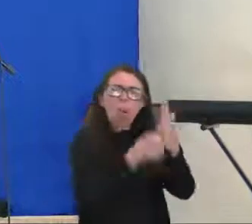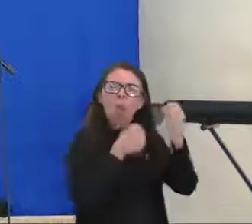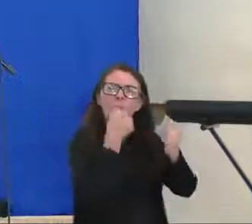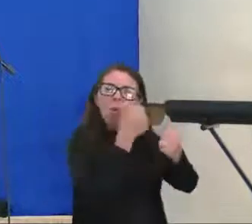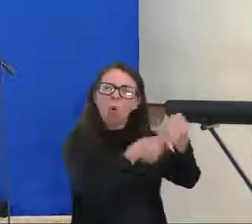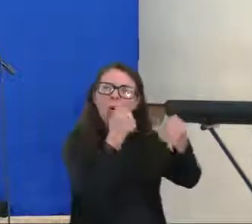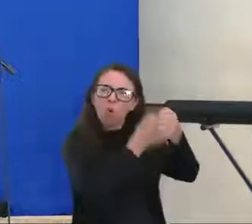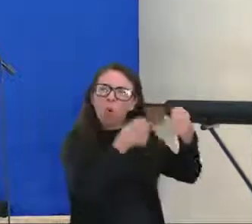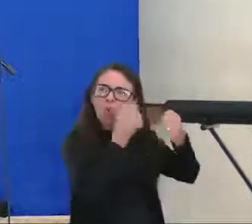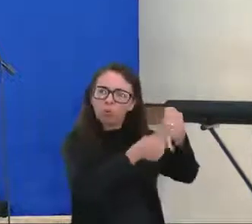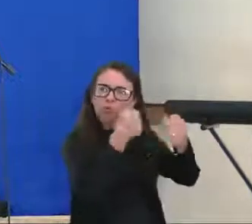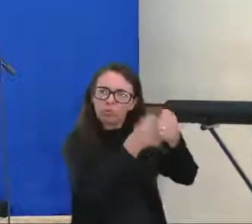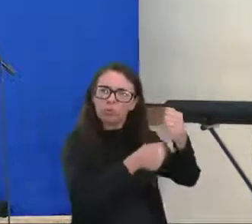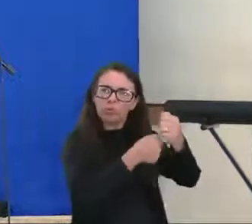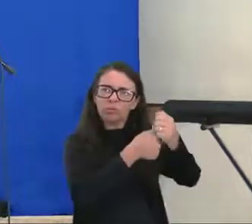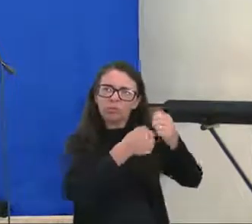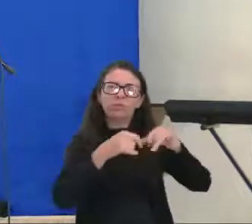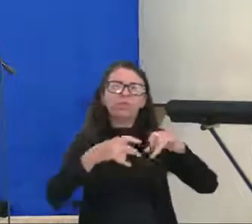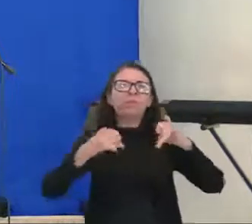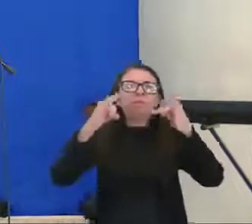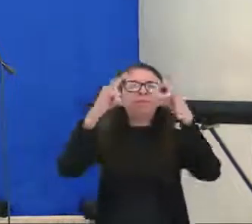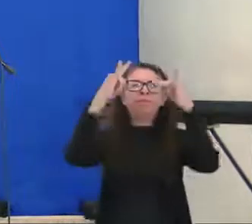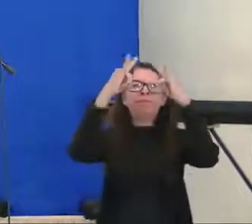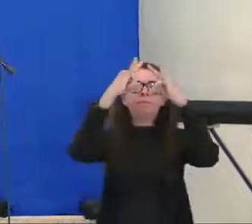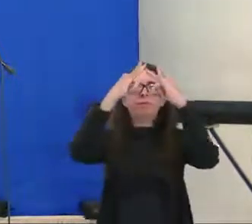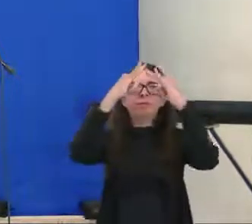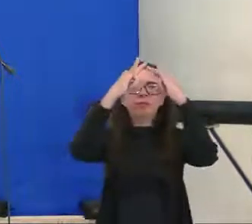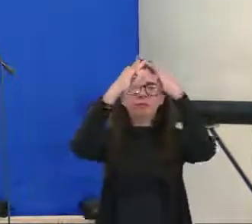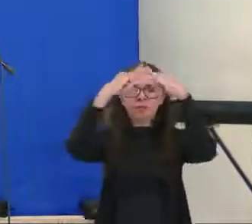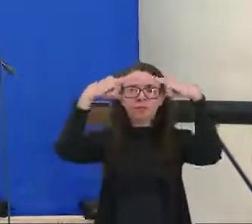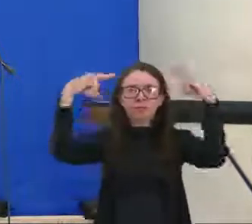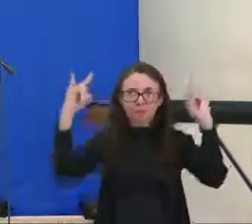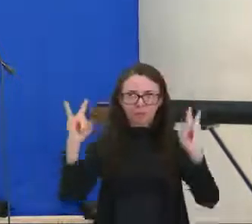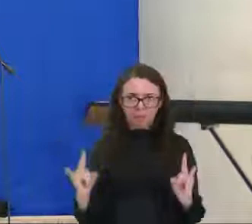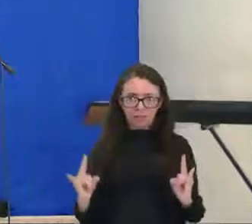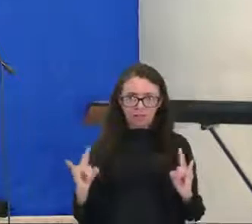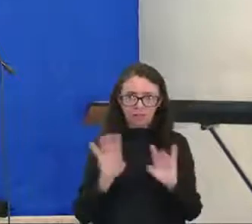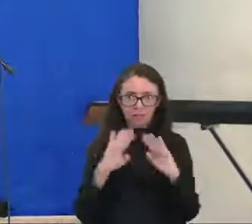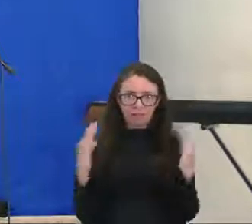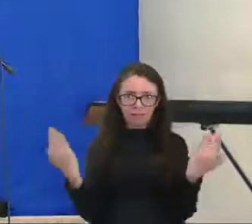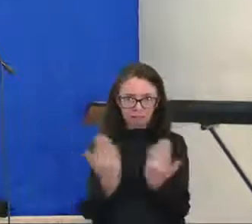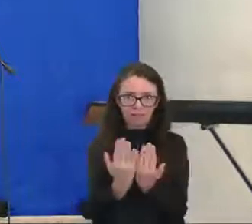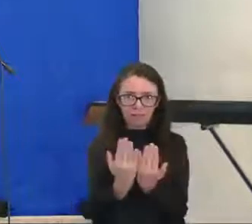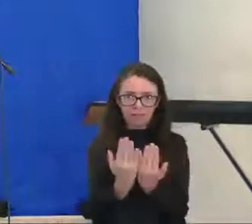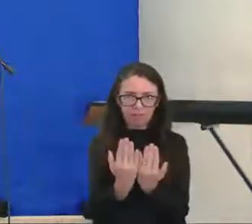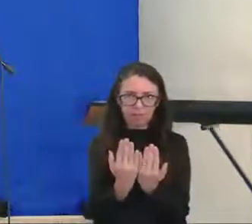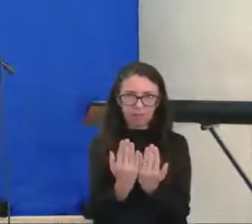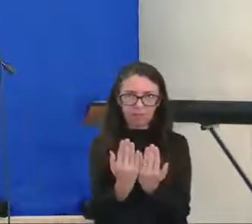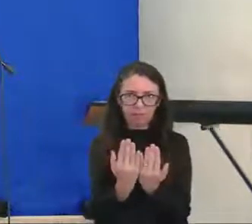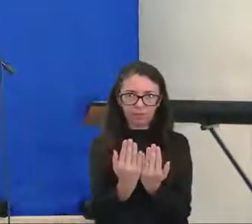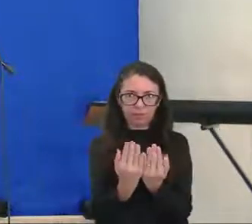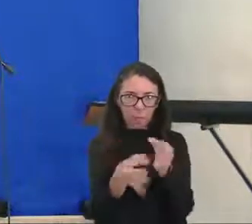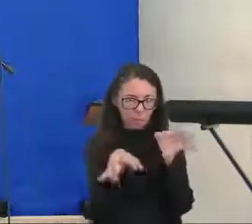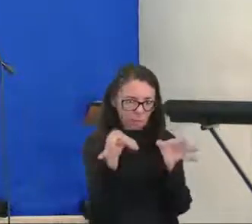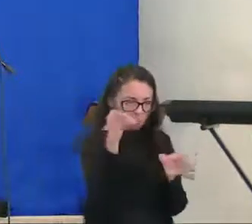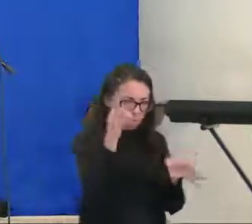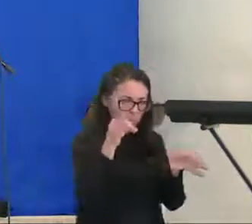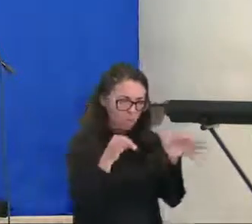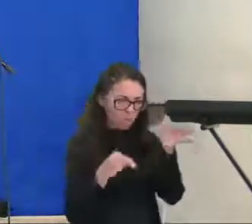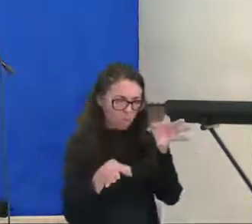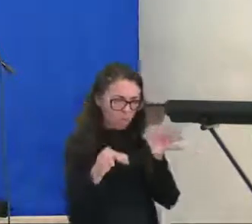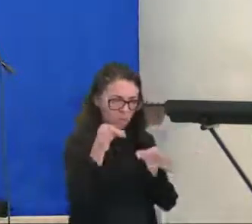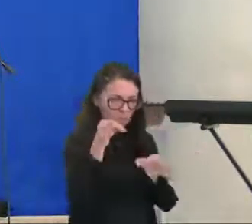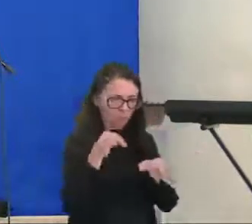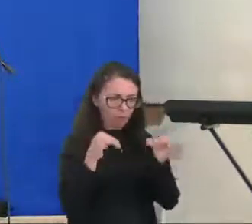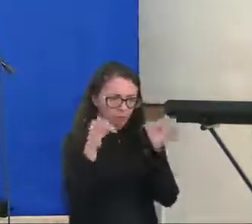Moisés. Então, o que Deus disse nessa passagem aqui específica da construção desse